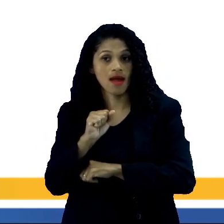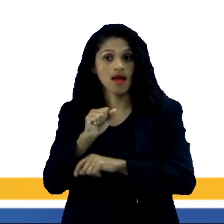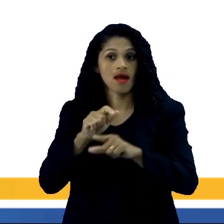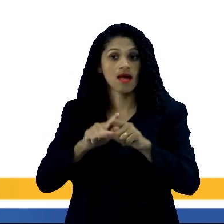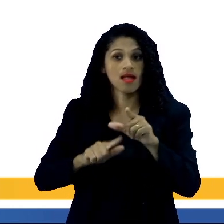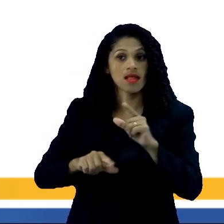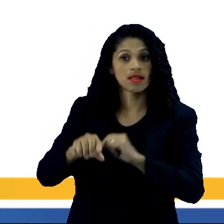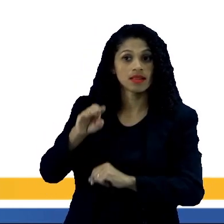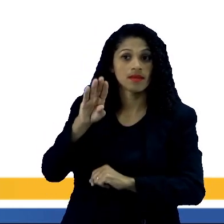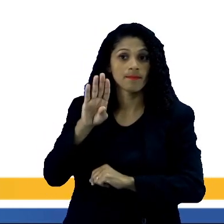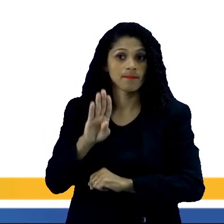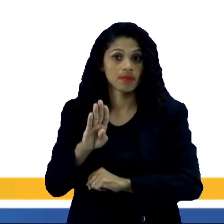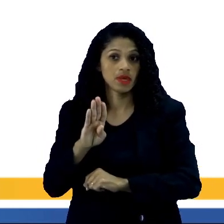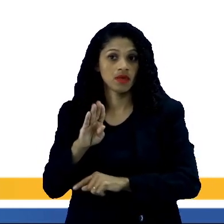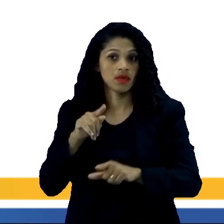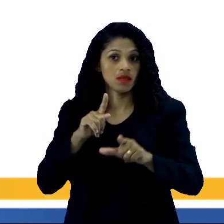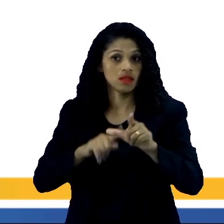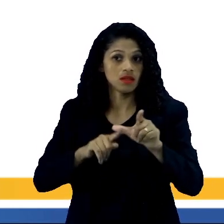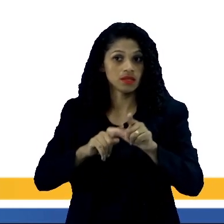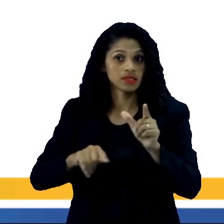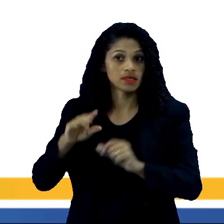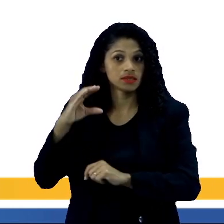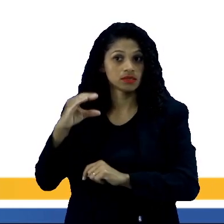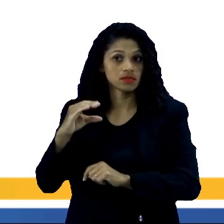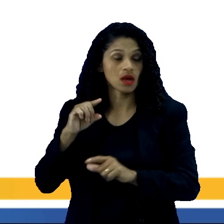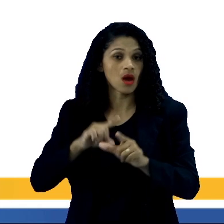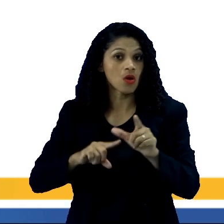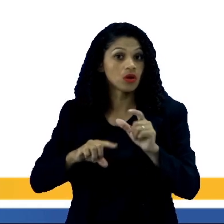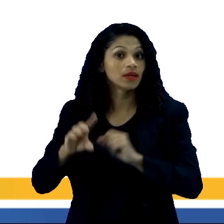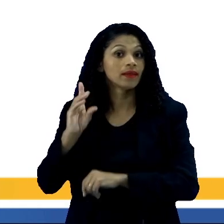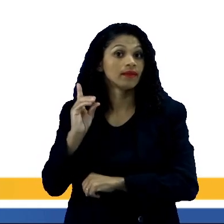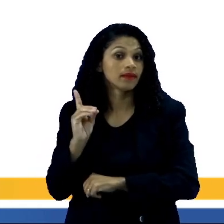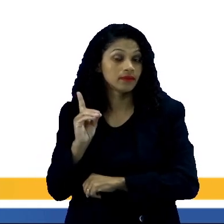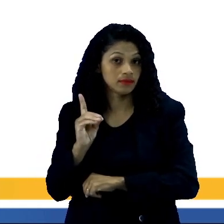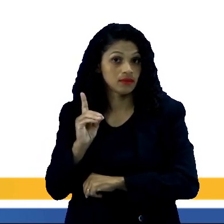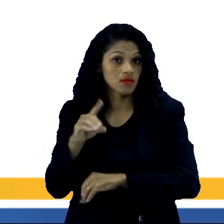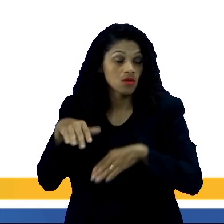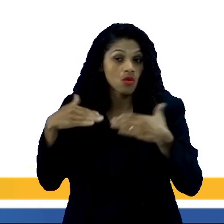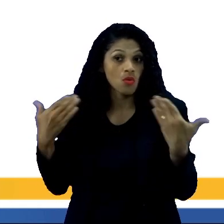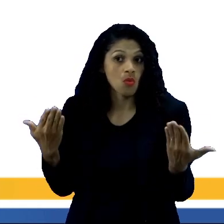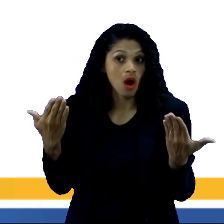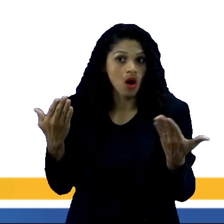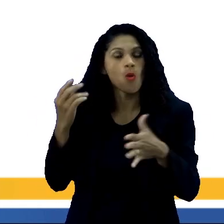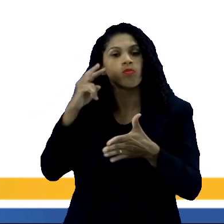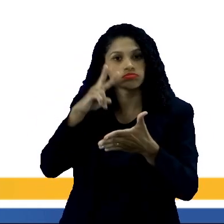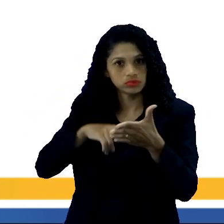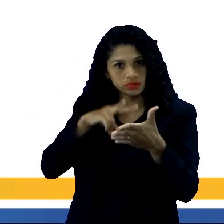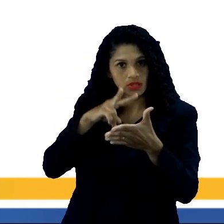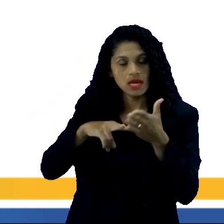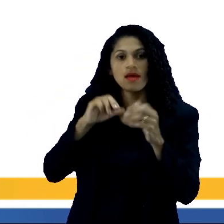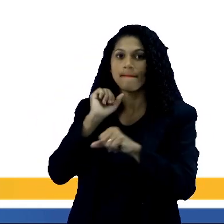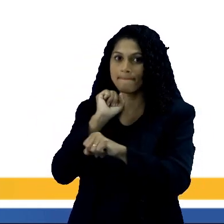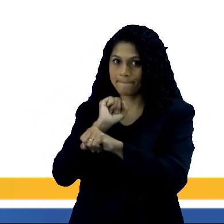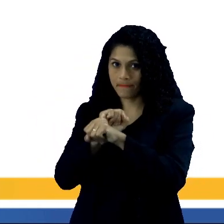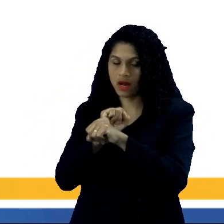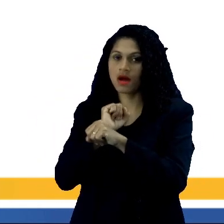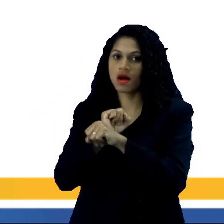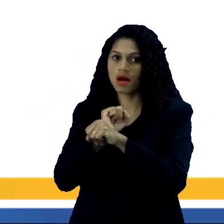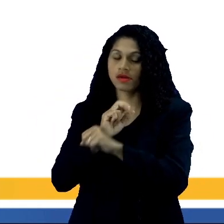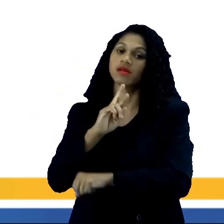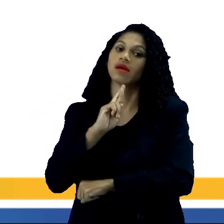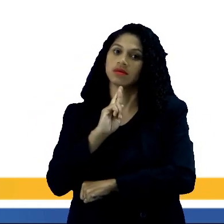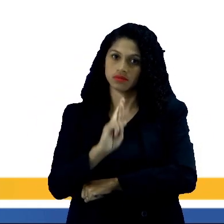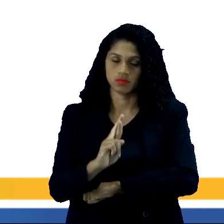gânglios. Letra C, gânglios e nervos. Ou letra D, medula espinhal